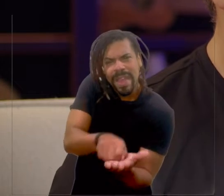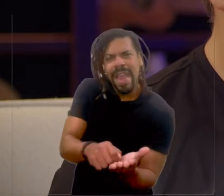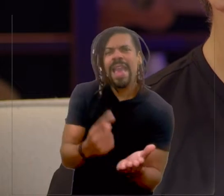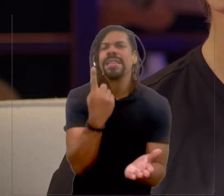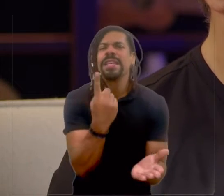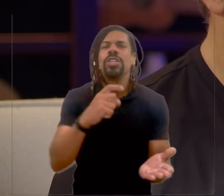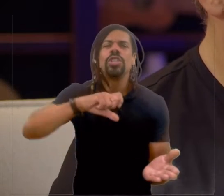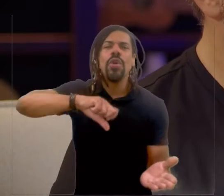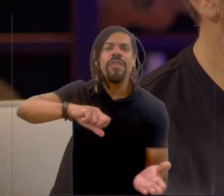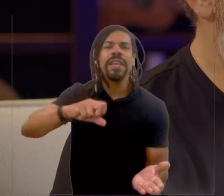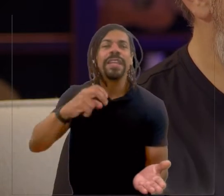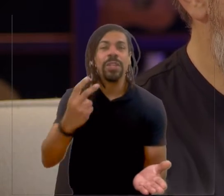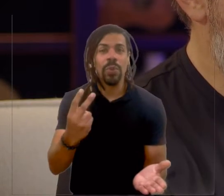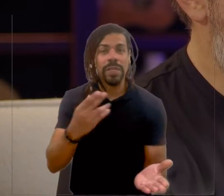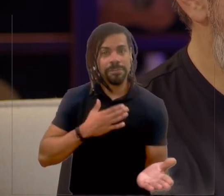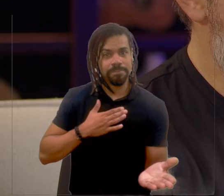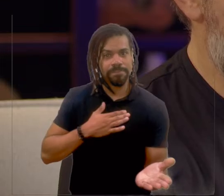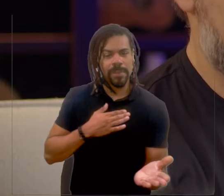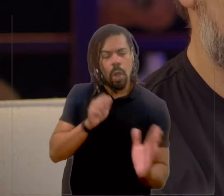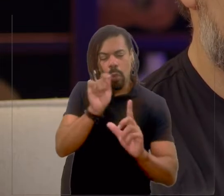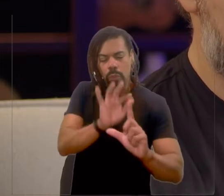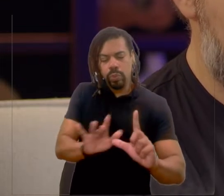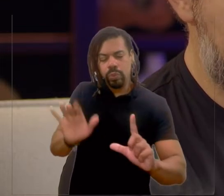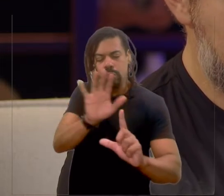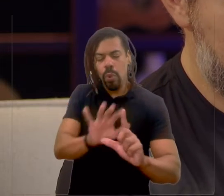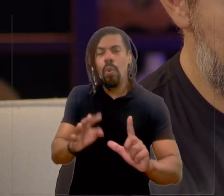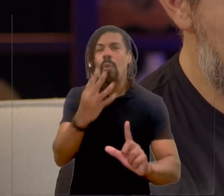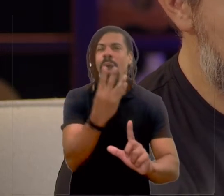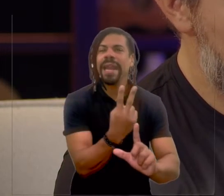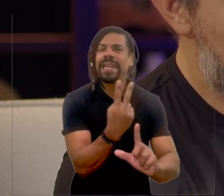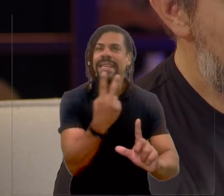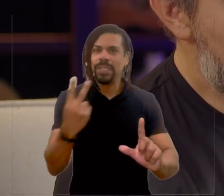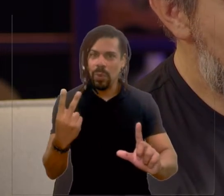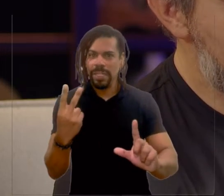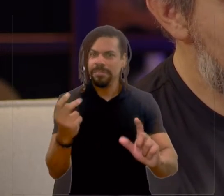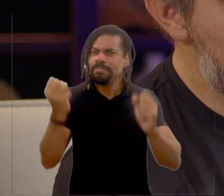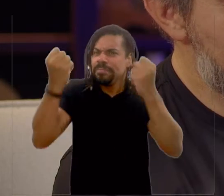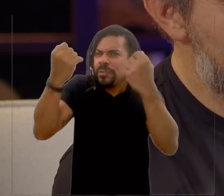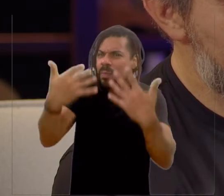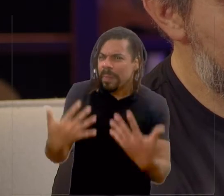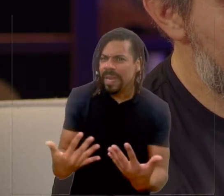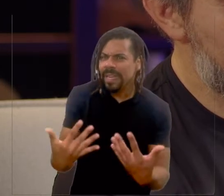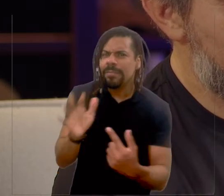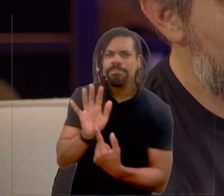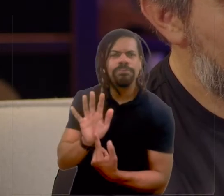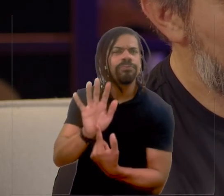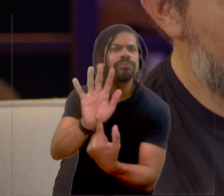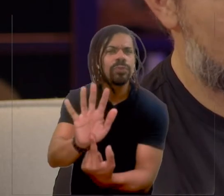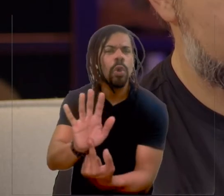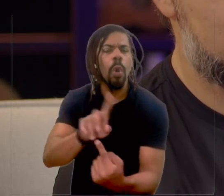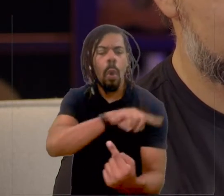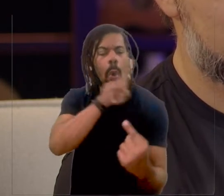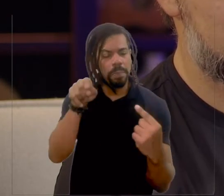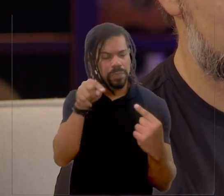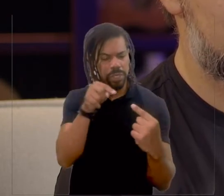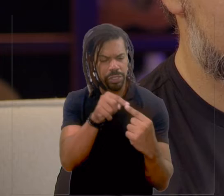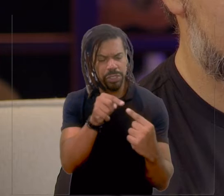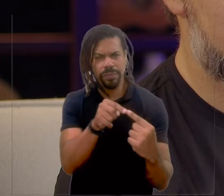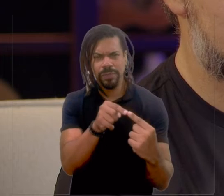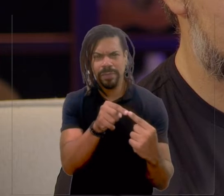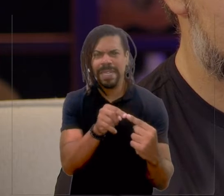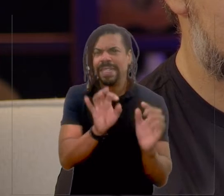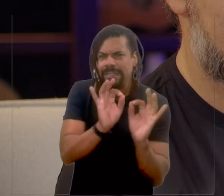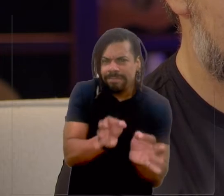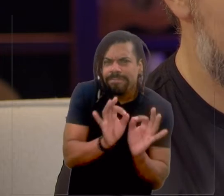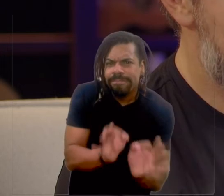na página 192 eu tenho uma figura que a figura 45 do livro que mostra justamente isso eu tenho Horizonte dos meus